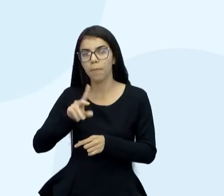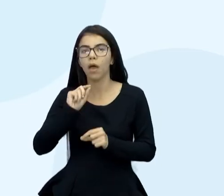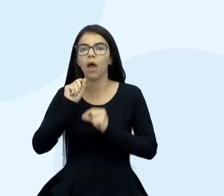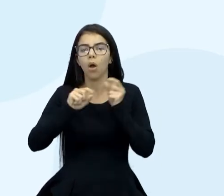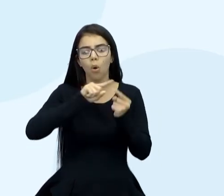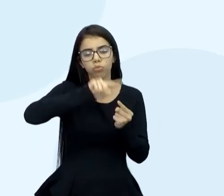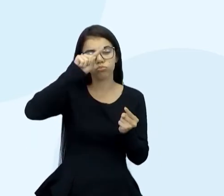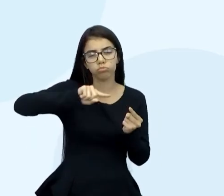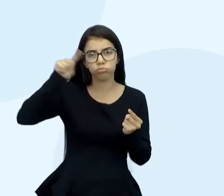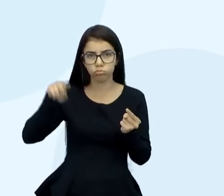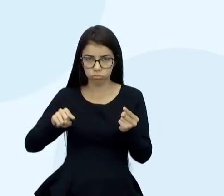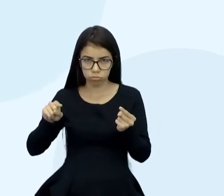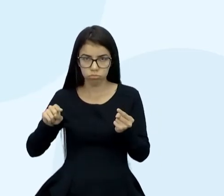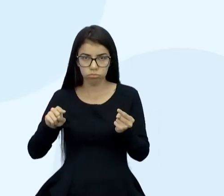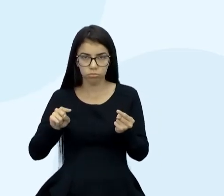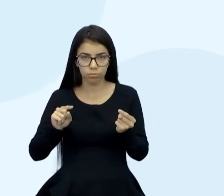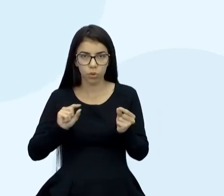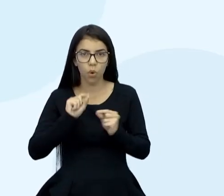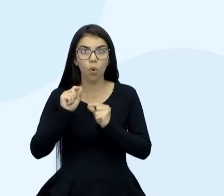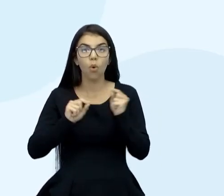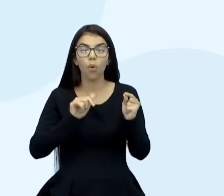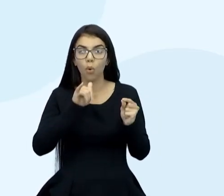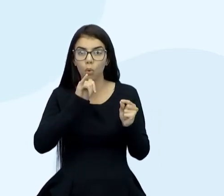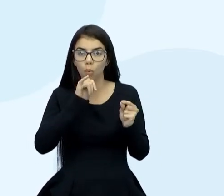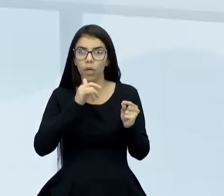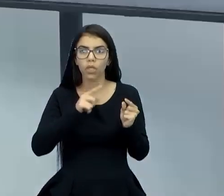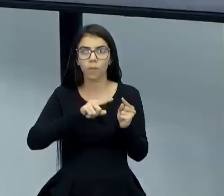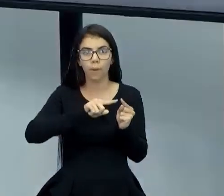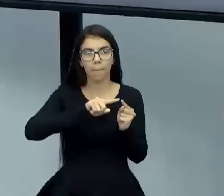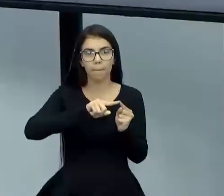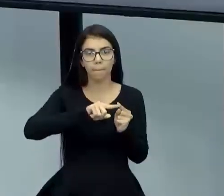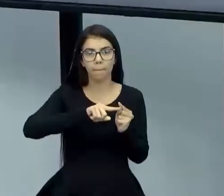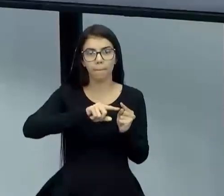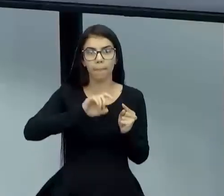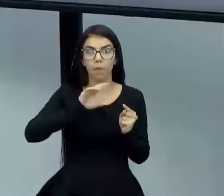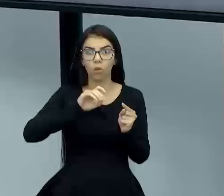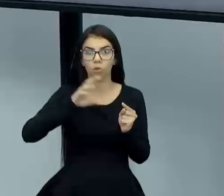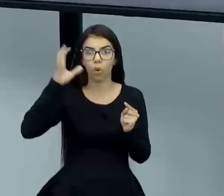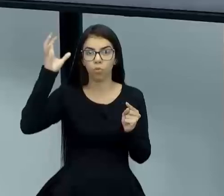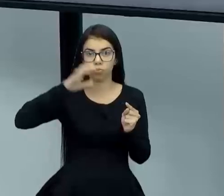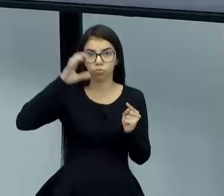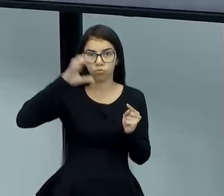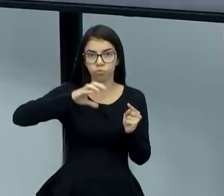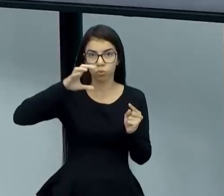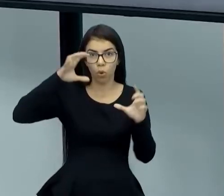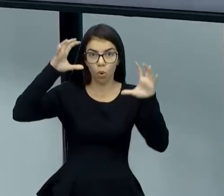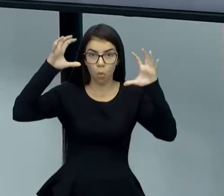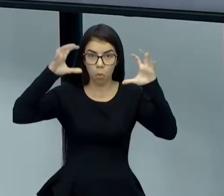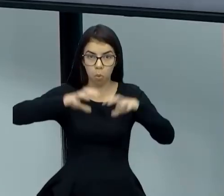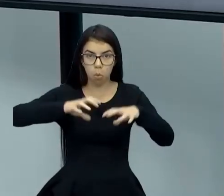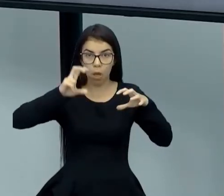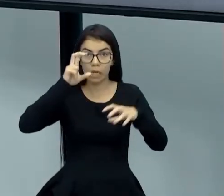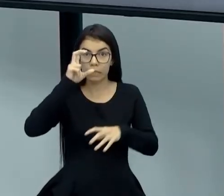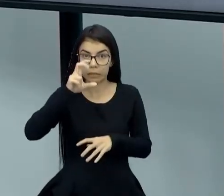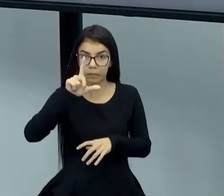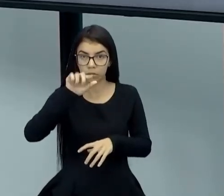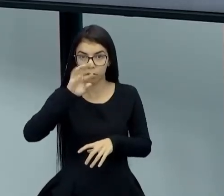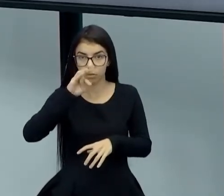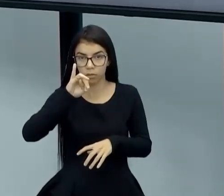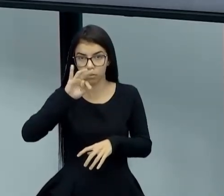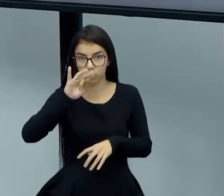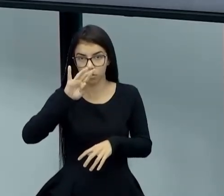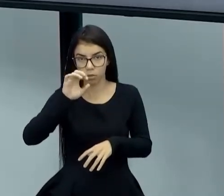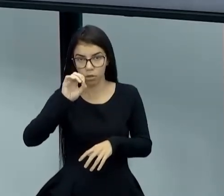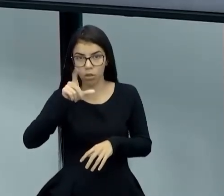gráfico? Quando ele está chegando na parte inferior, que só chove 5 litros naquele mês, né? Então,